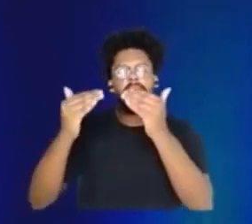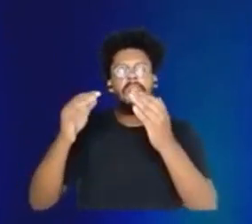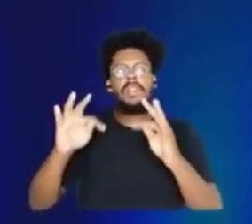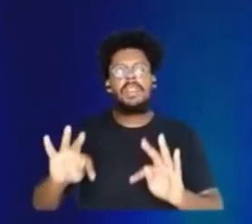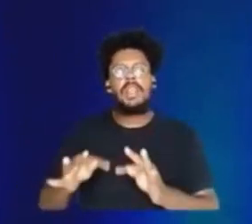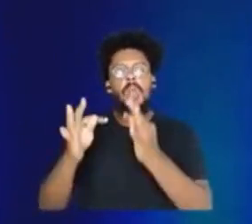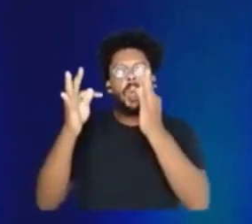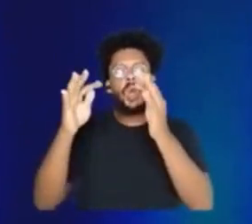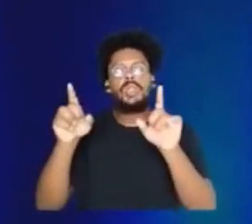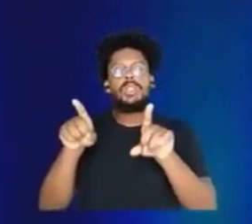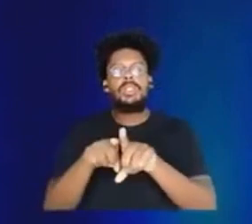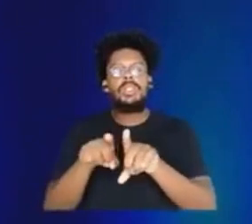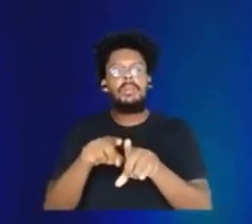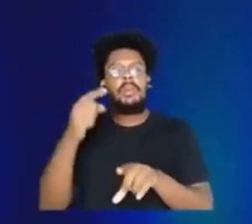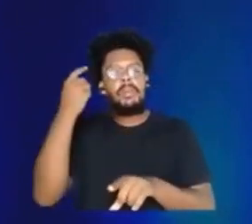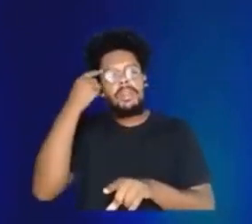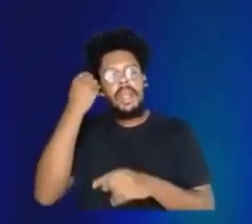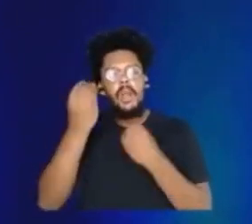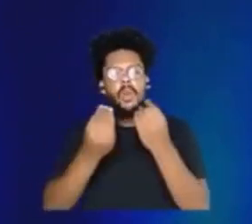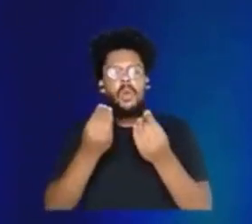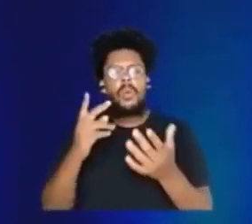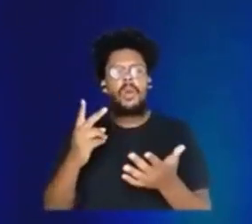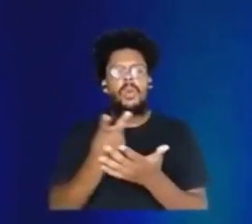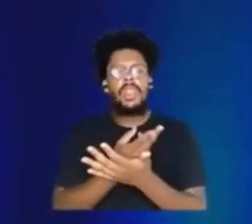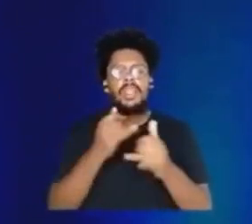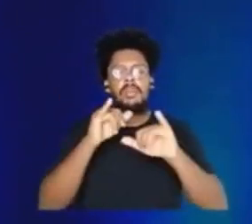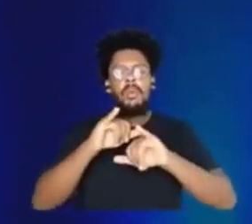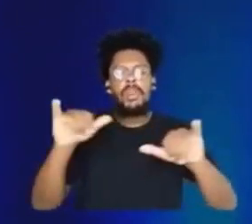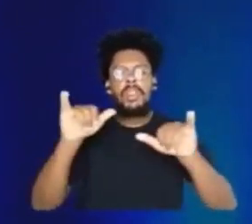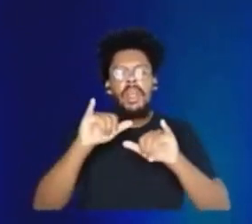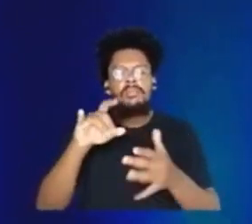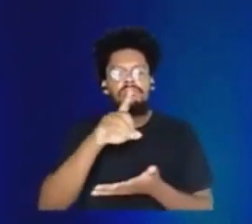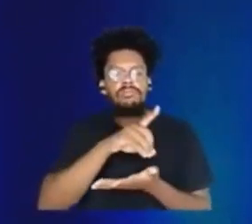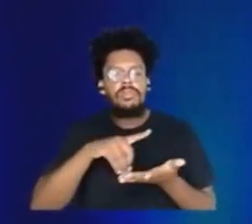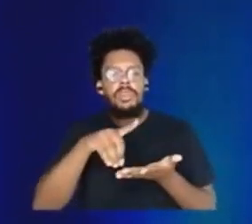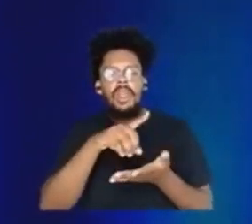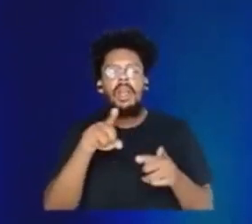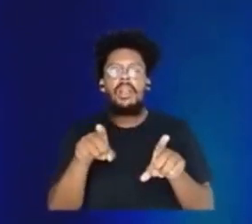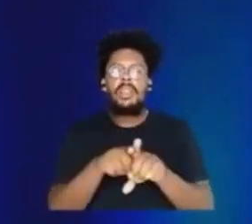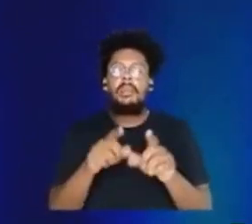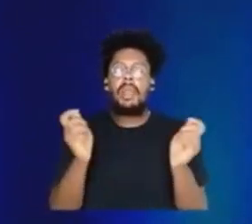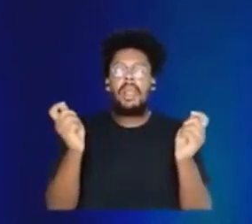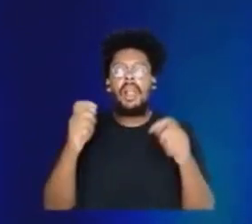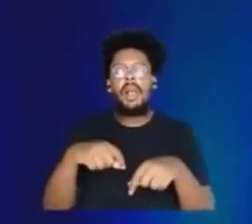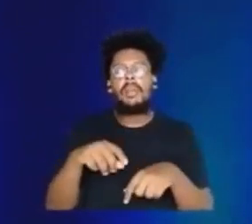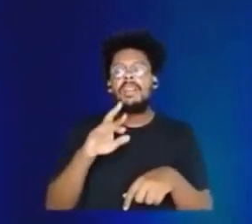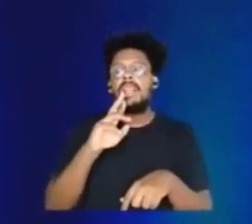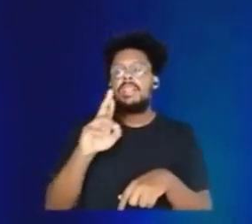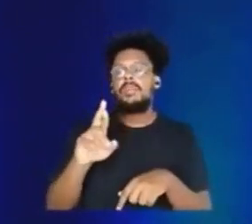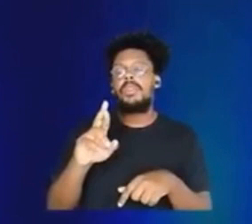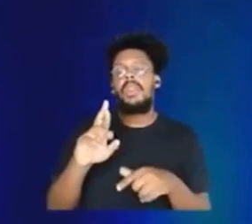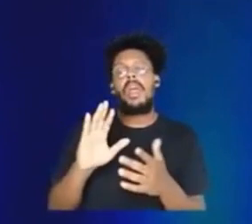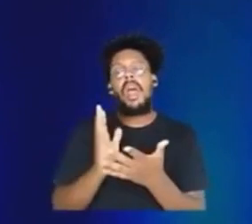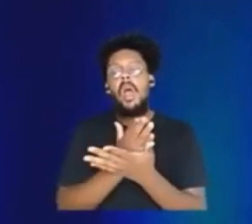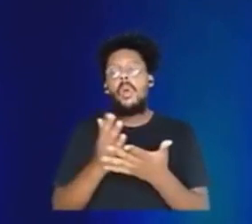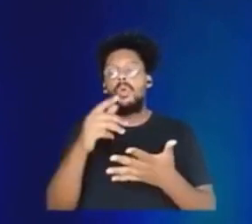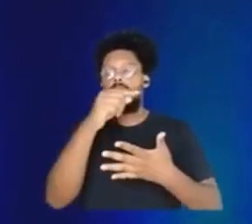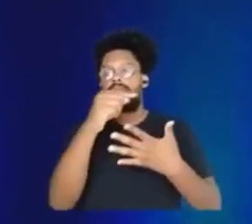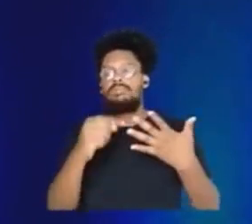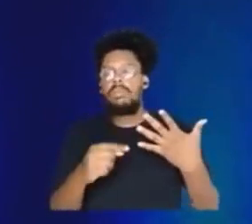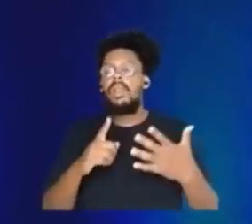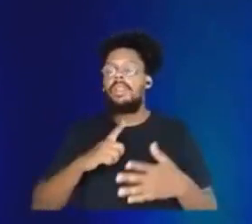publicidade digital, e pode estar, às vezes, em responder a questões pontuais. O presidente Lula assinou um decreto com o